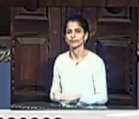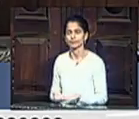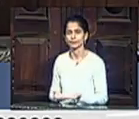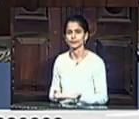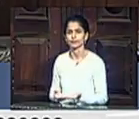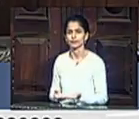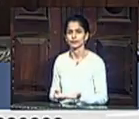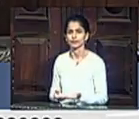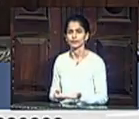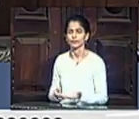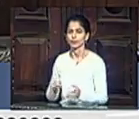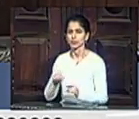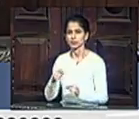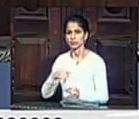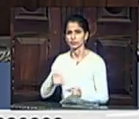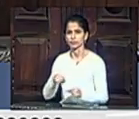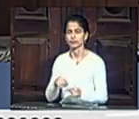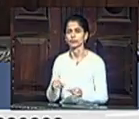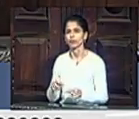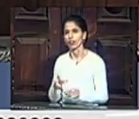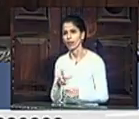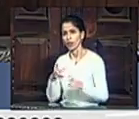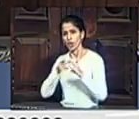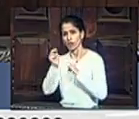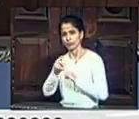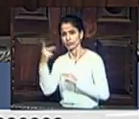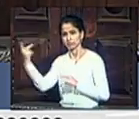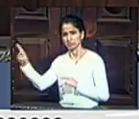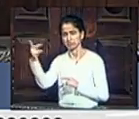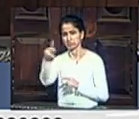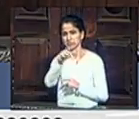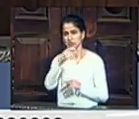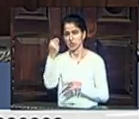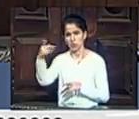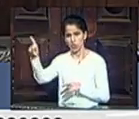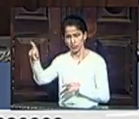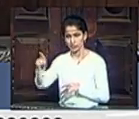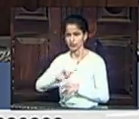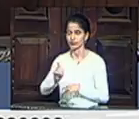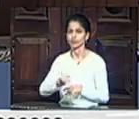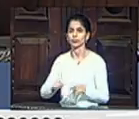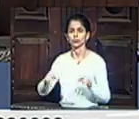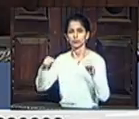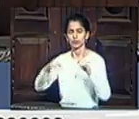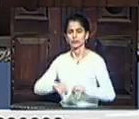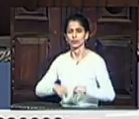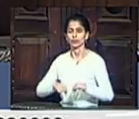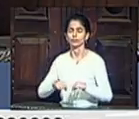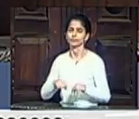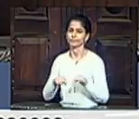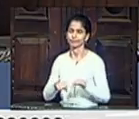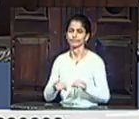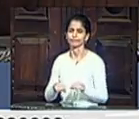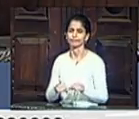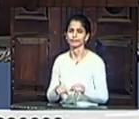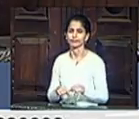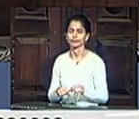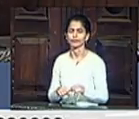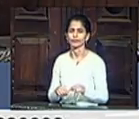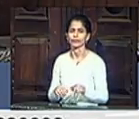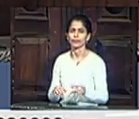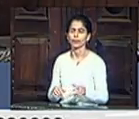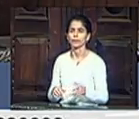Porque não é só cortar nos outros, nós também não teremos legitimidade moral. Eu não estou aqui para